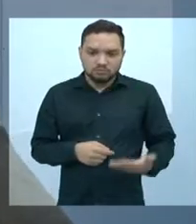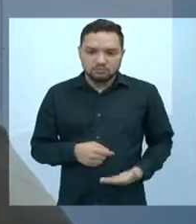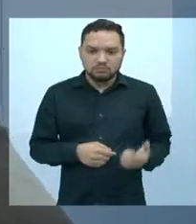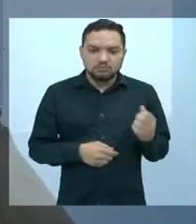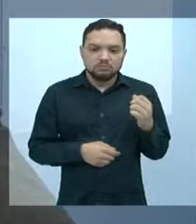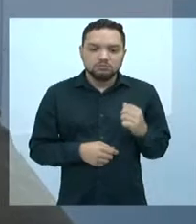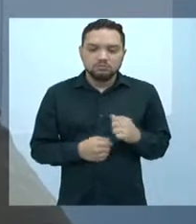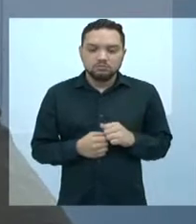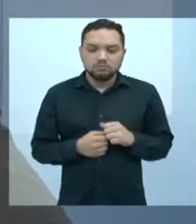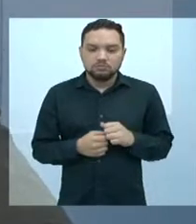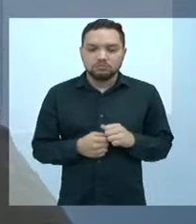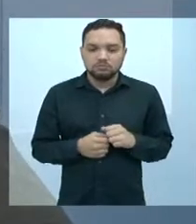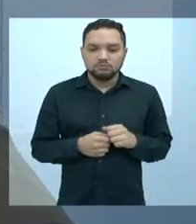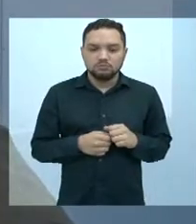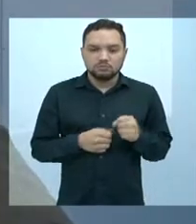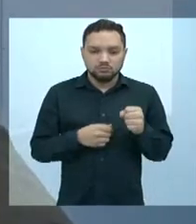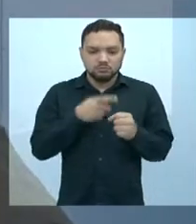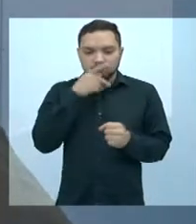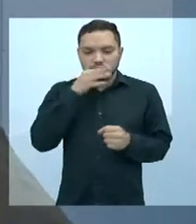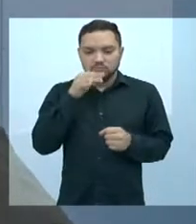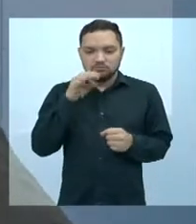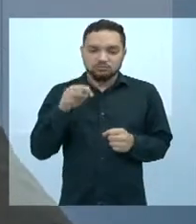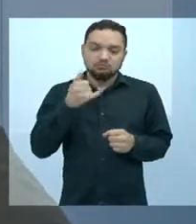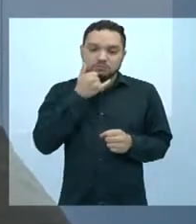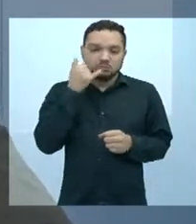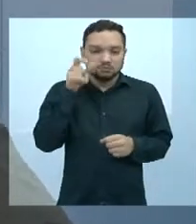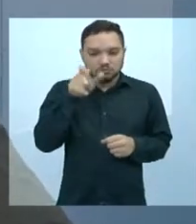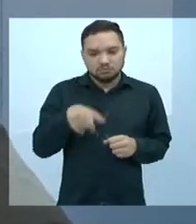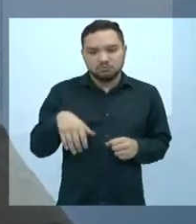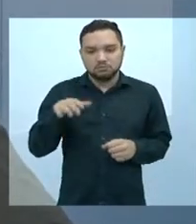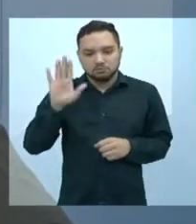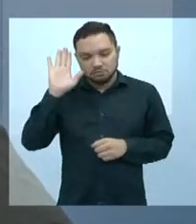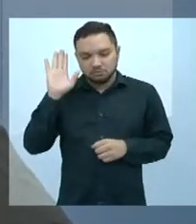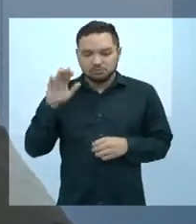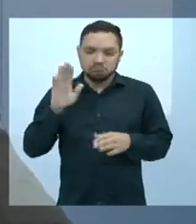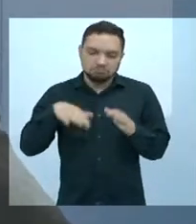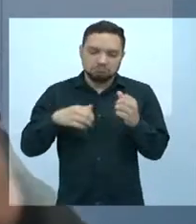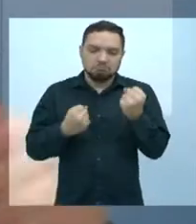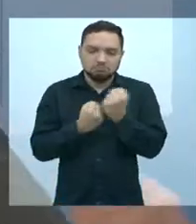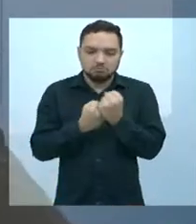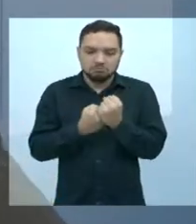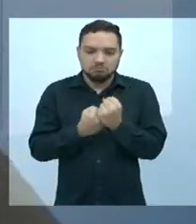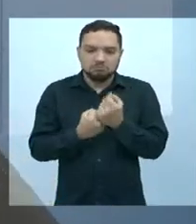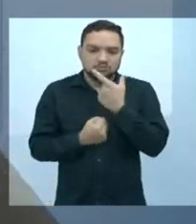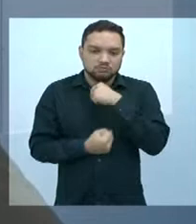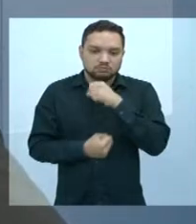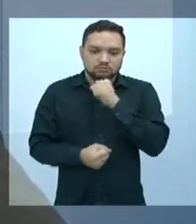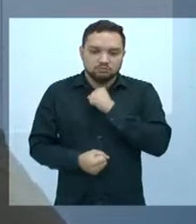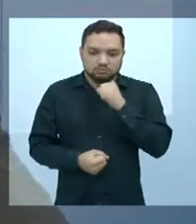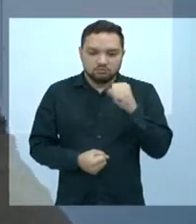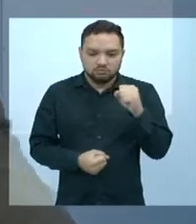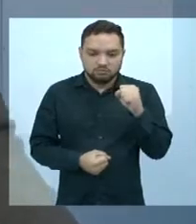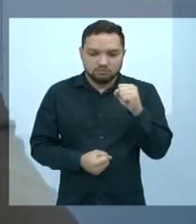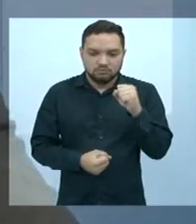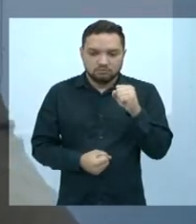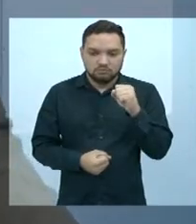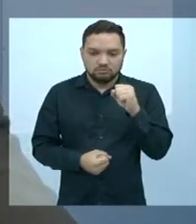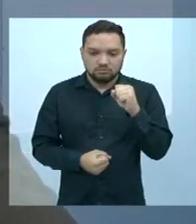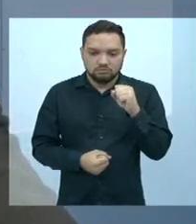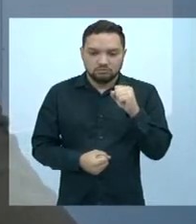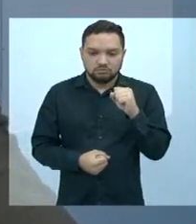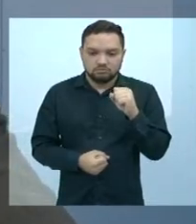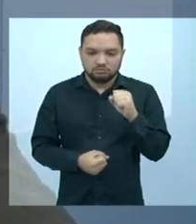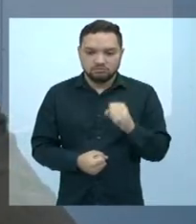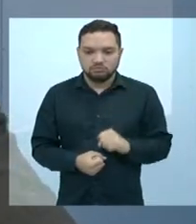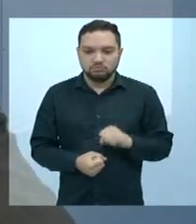apoiar um candidato do PDT, ele disse que se depender do candidato apoiaria. Sim, ele estava se referindo ao senador Cid Gomes, que é uma figura